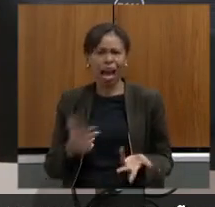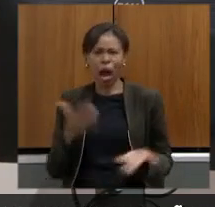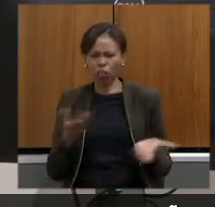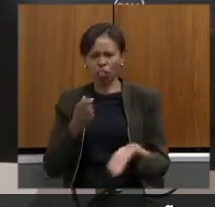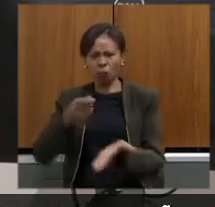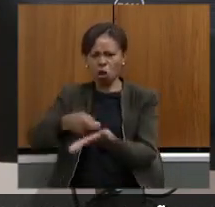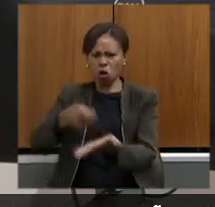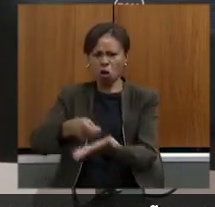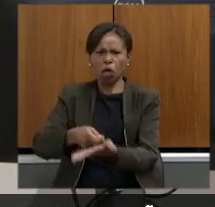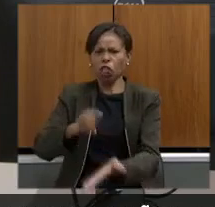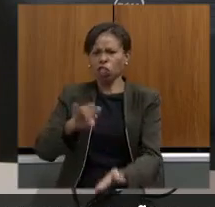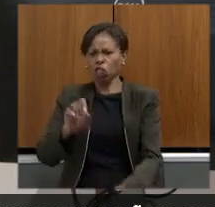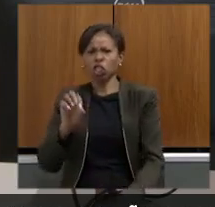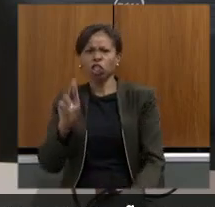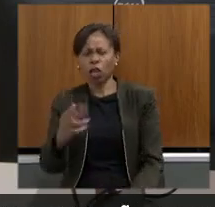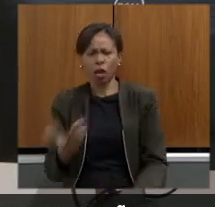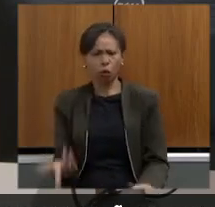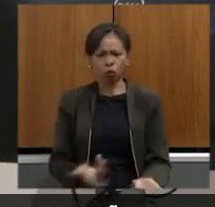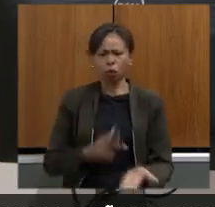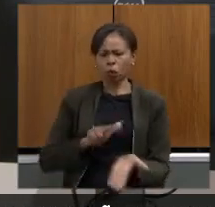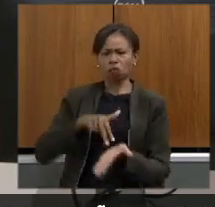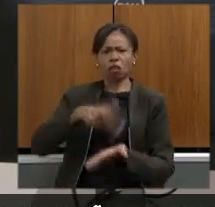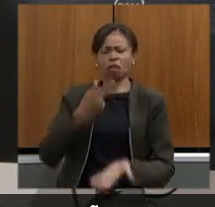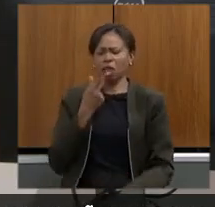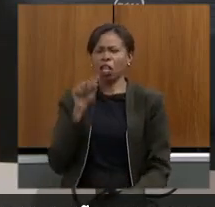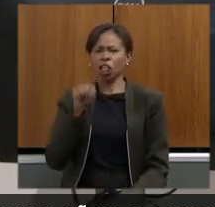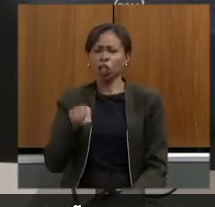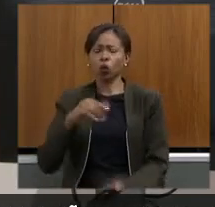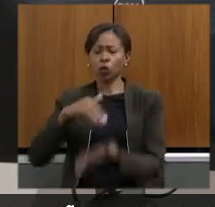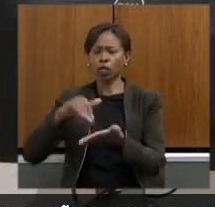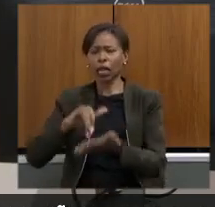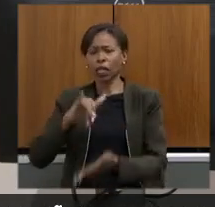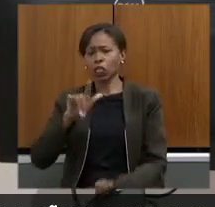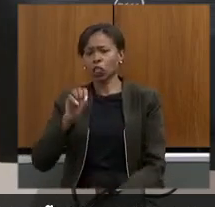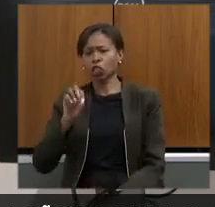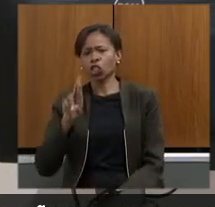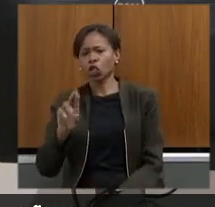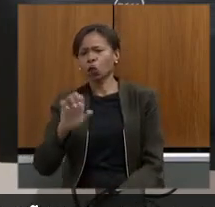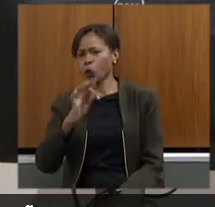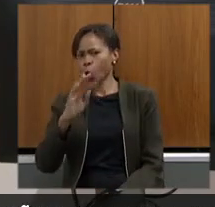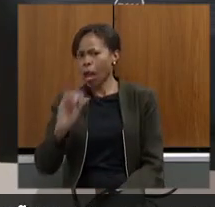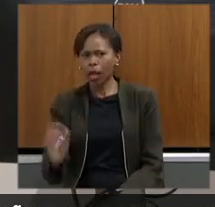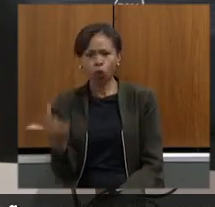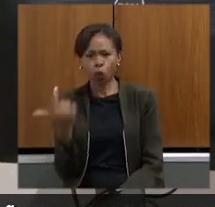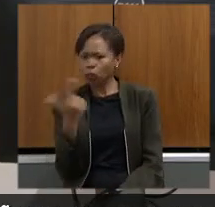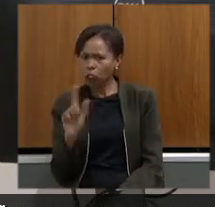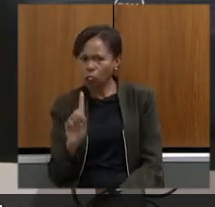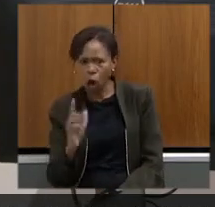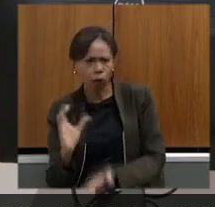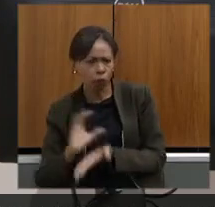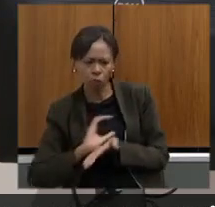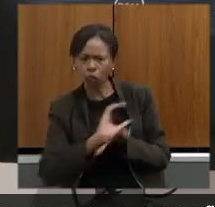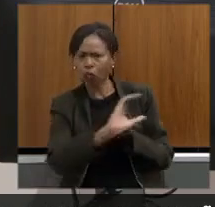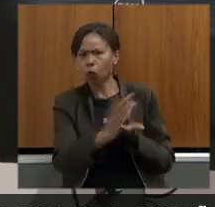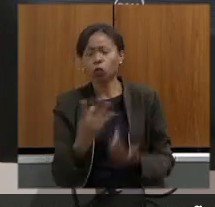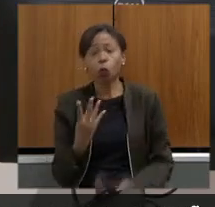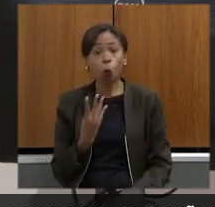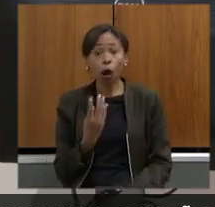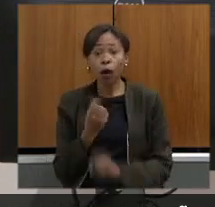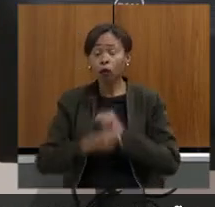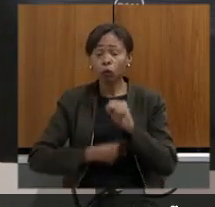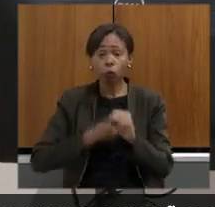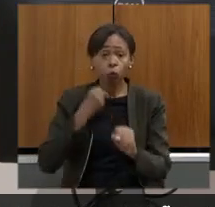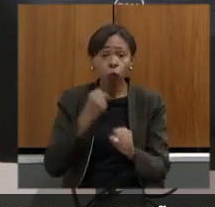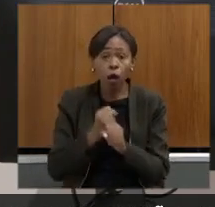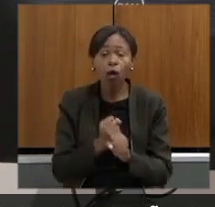narrativa não é tem toda a postura para dizer que o Igor é tu não está passando o recurso não é quatro